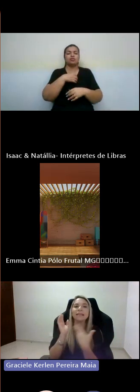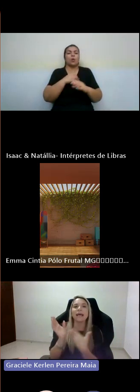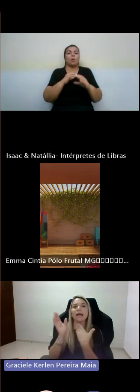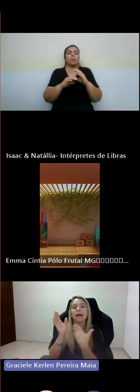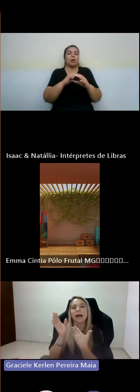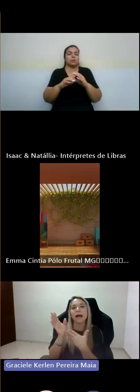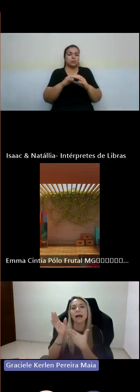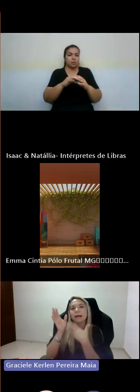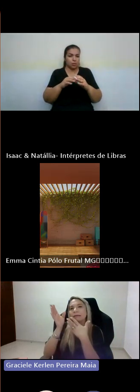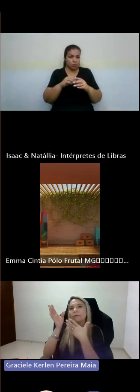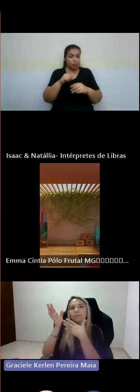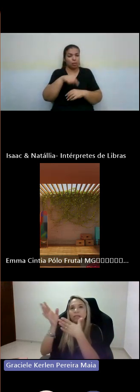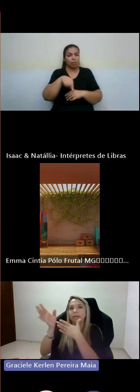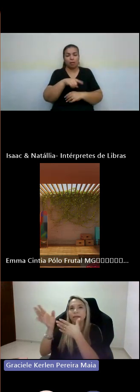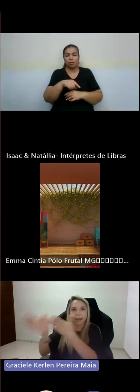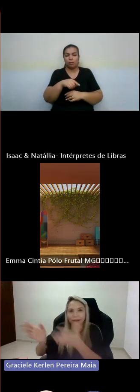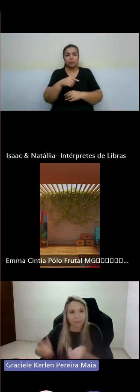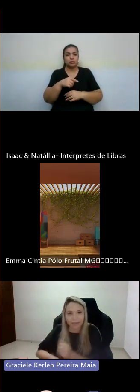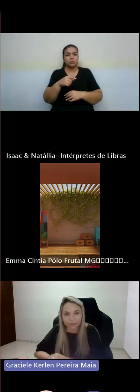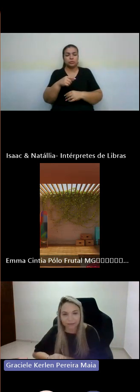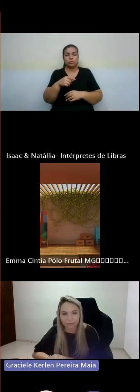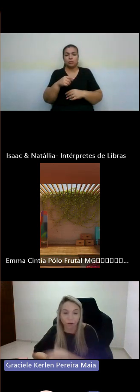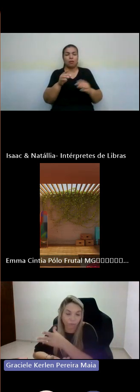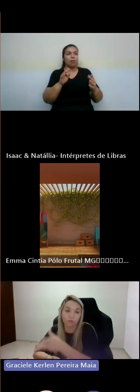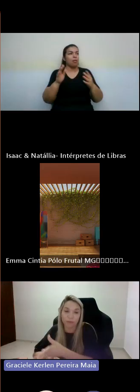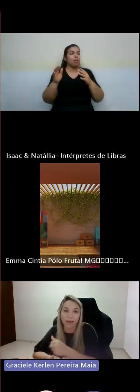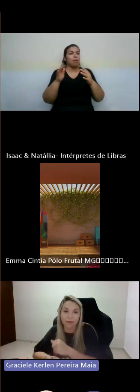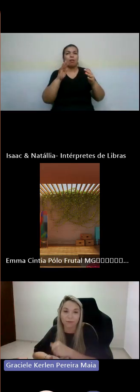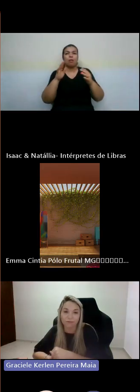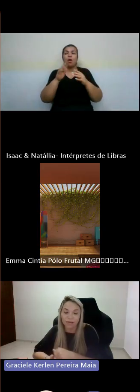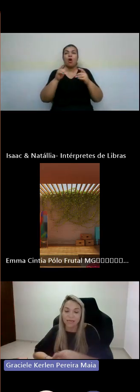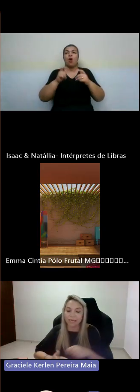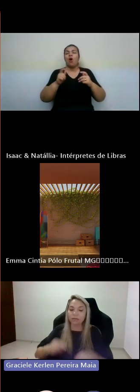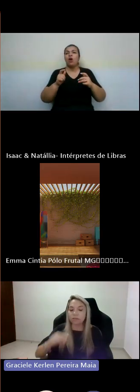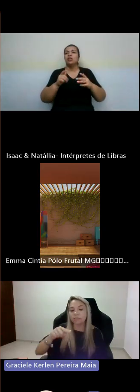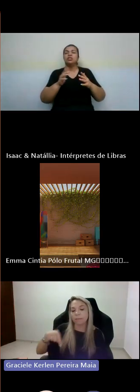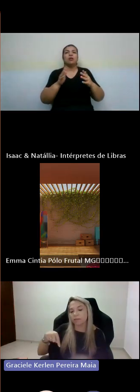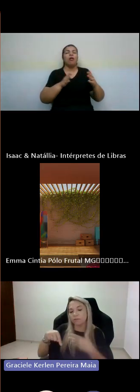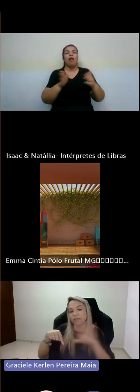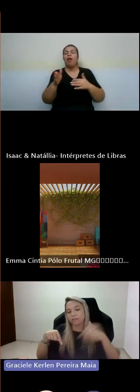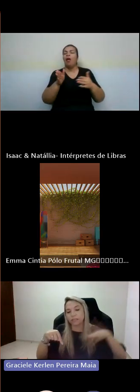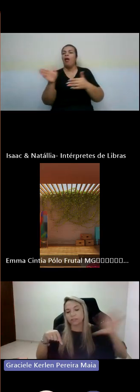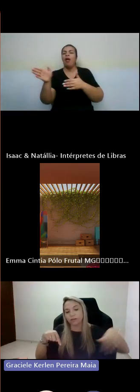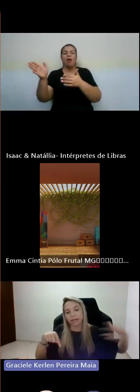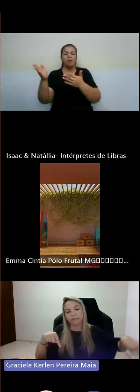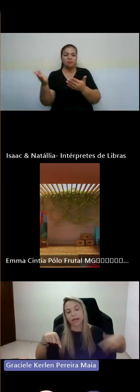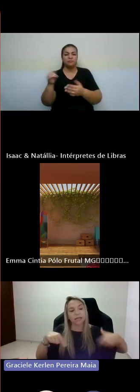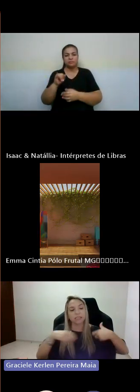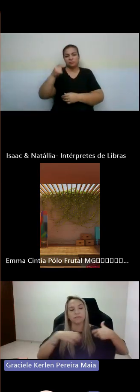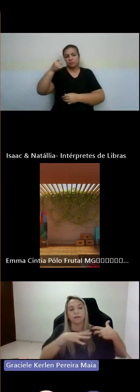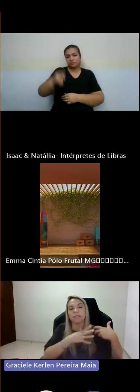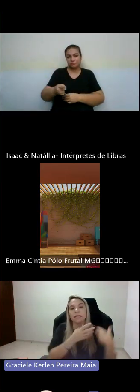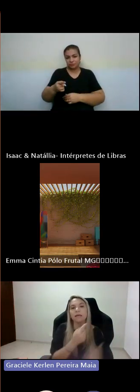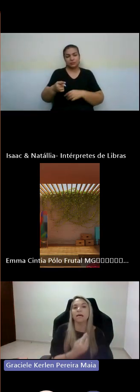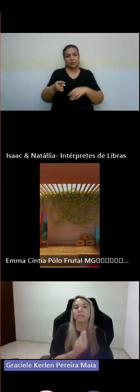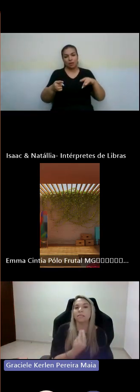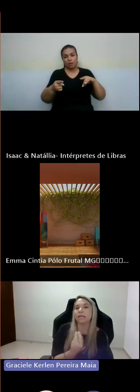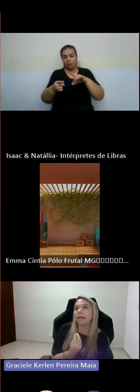chegar até onde que é a casa delas, ao formigueiro. Então, se você passa o dedo, você desorienta ela, elas